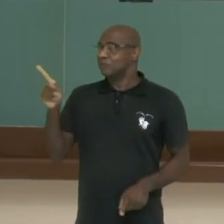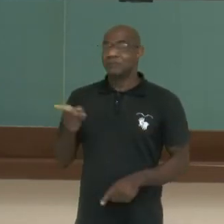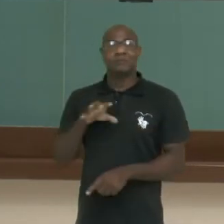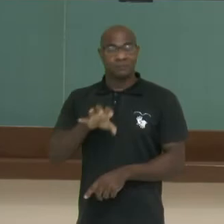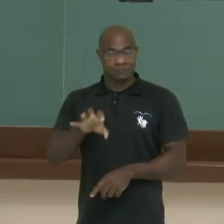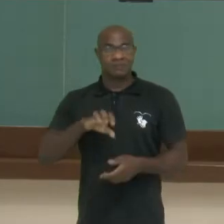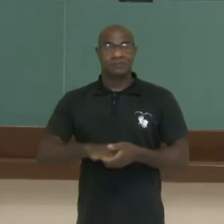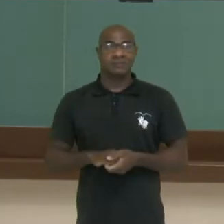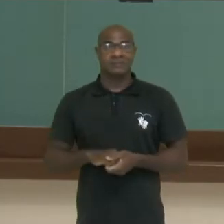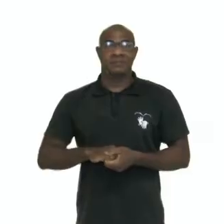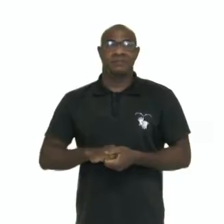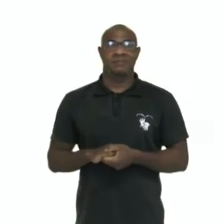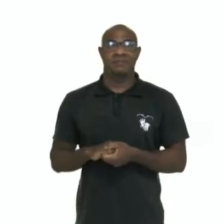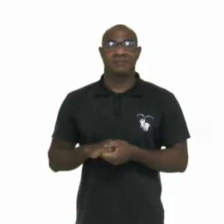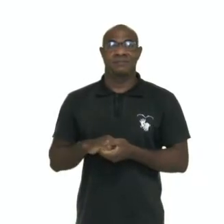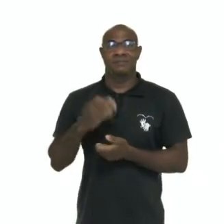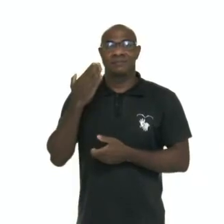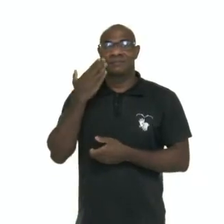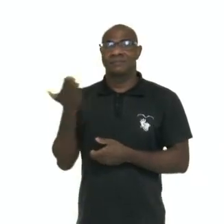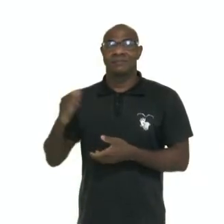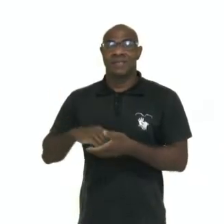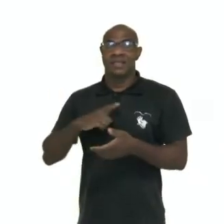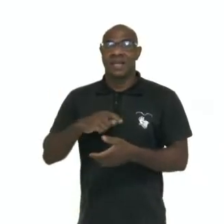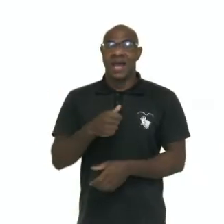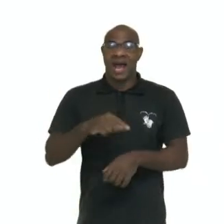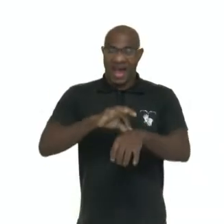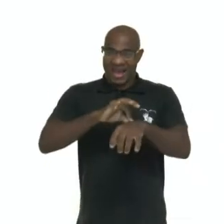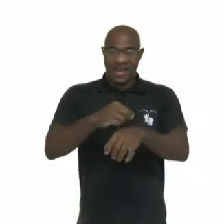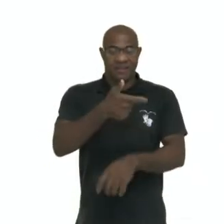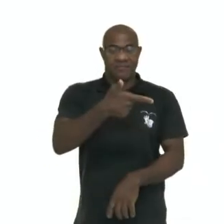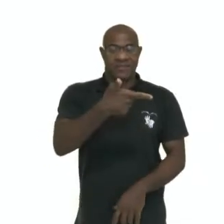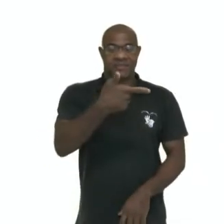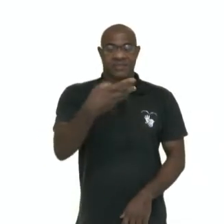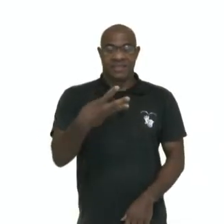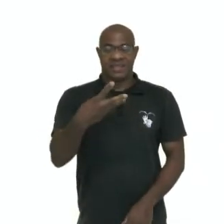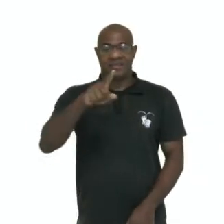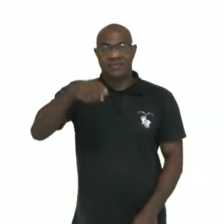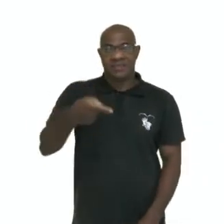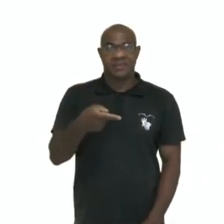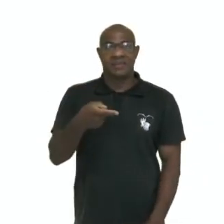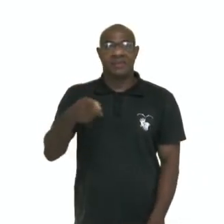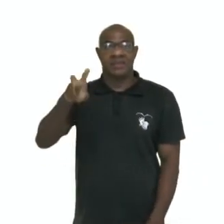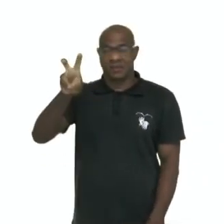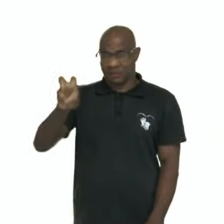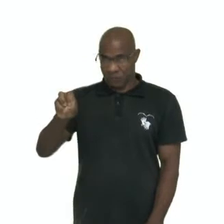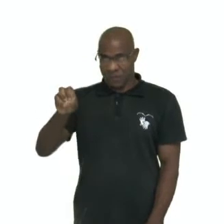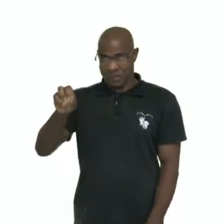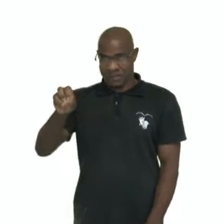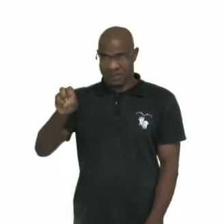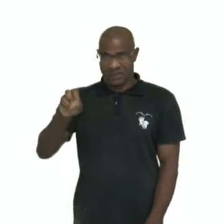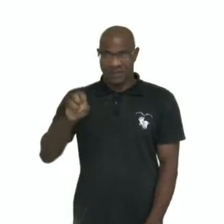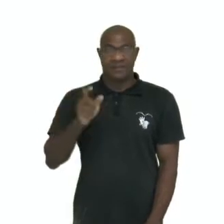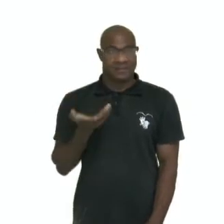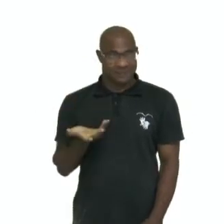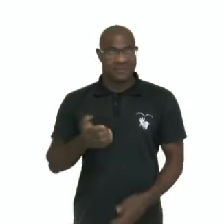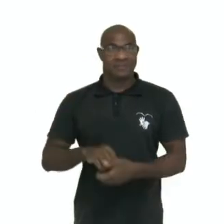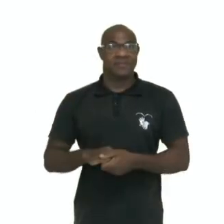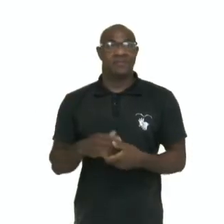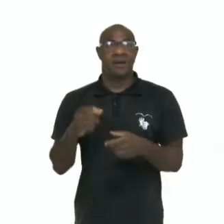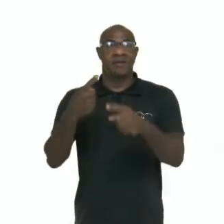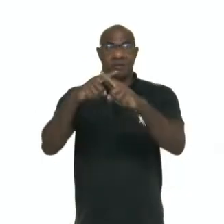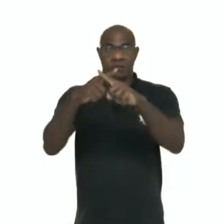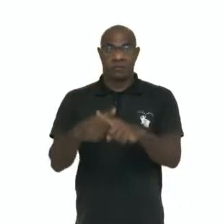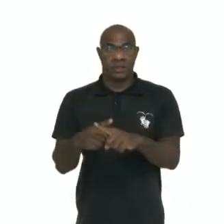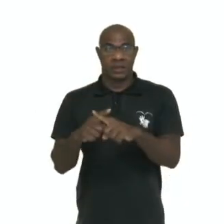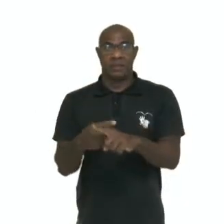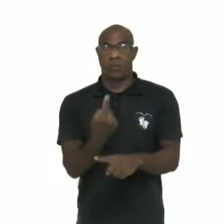não é? Então, a gente não tem lá que a carne custa R$23 ali, né? E 50 centavos. E a gente vai multiplicar